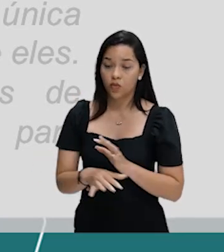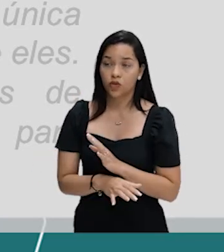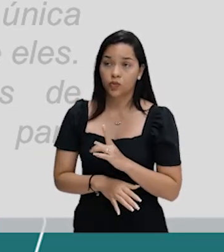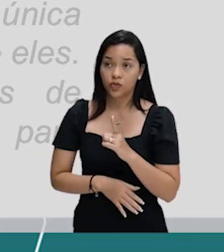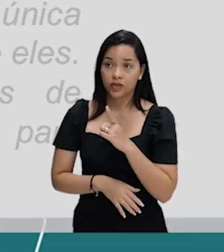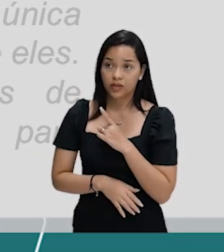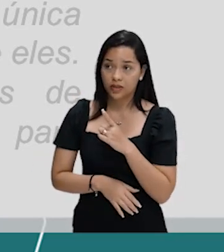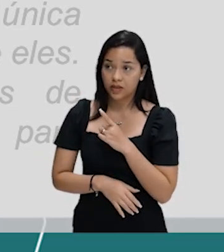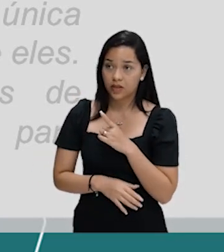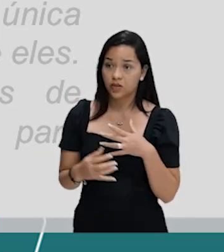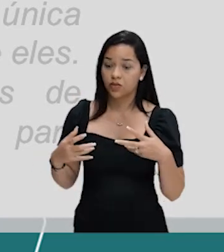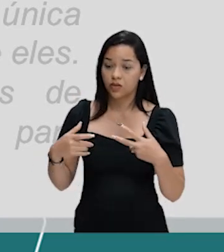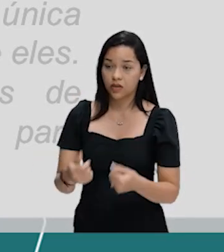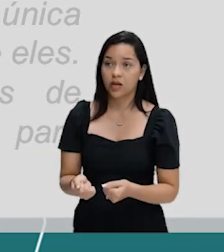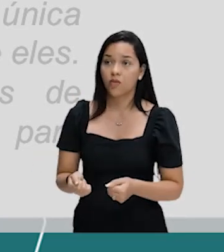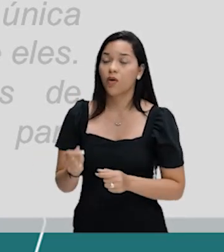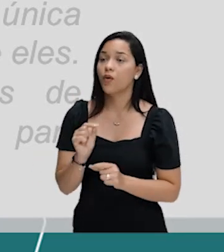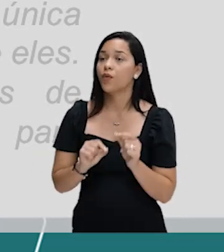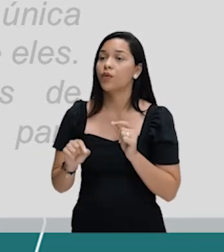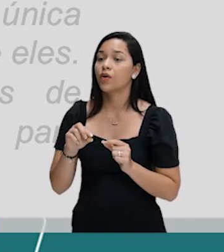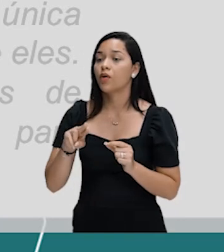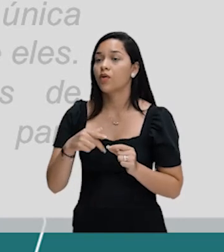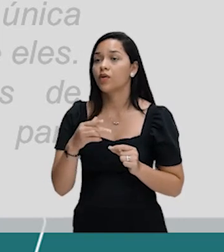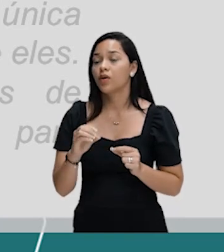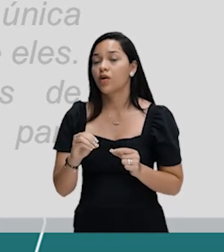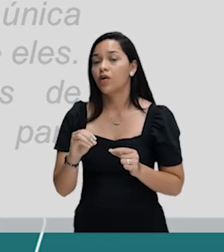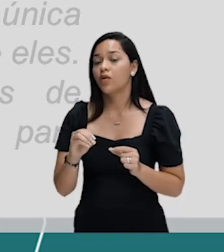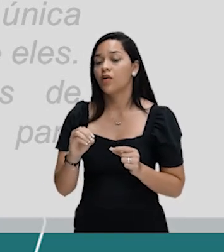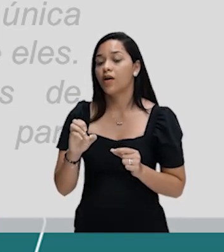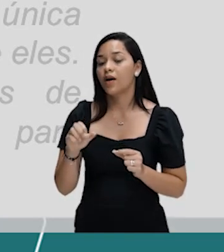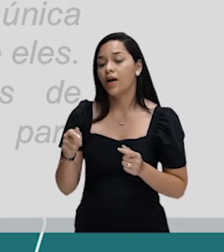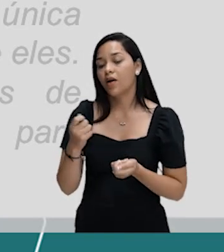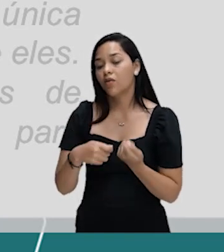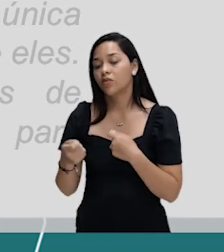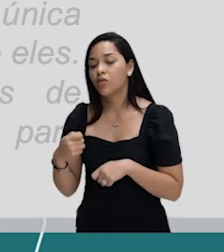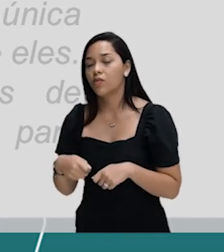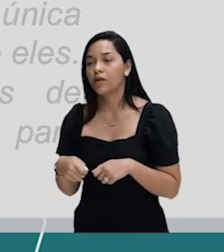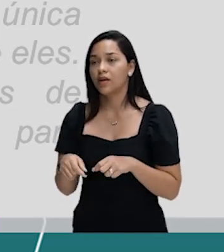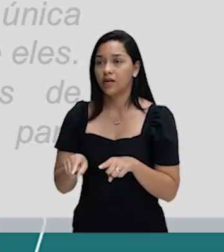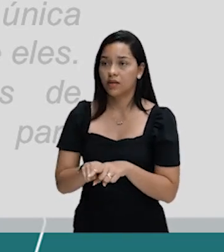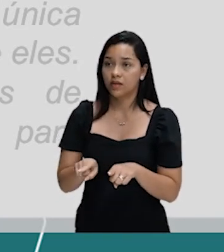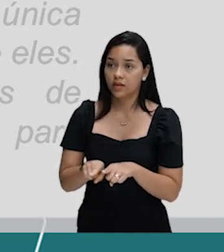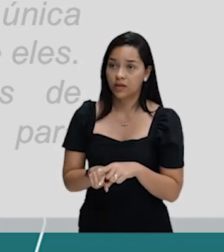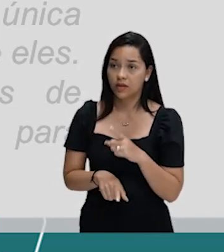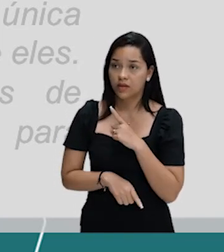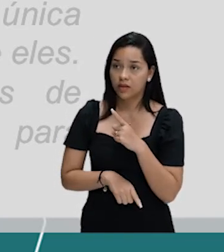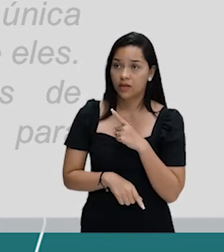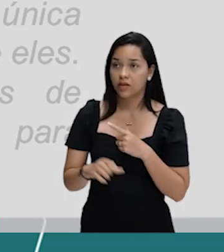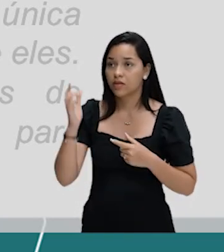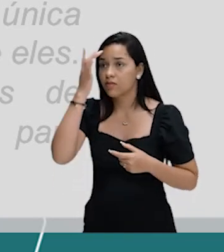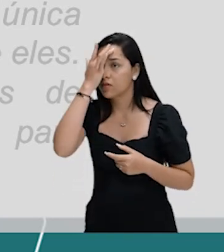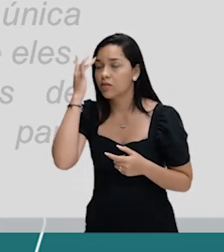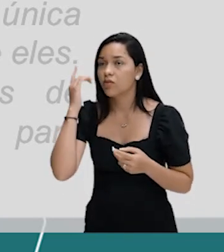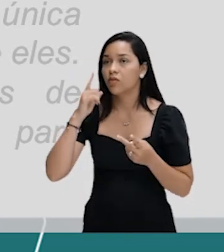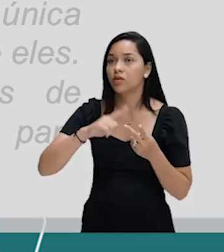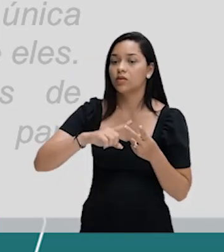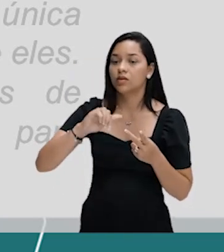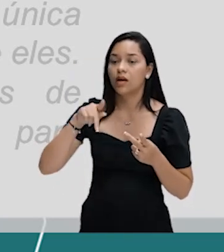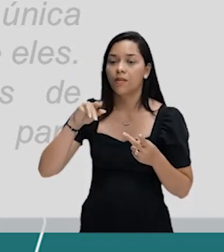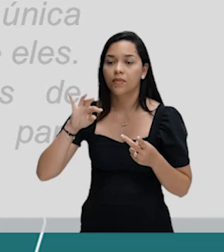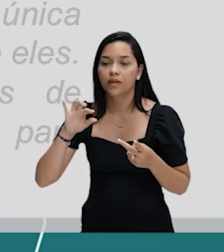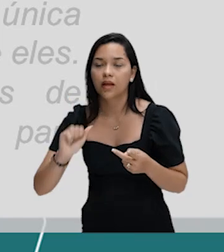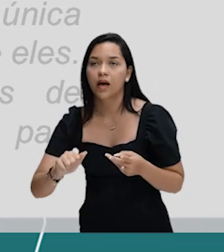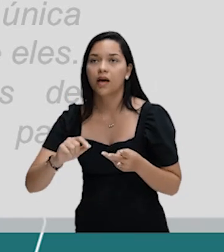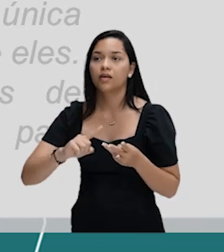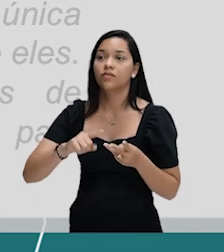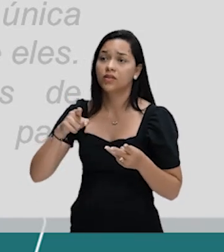dessa integração total é a União Econômica e Monetária, quando, além dessa livre circulação de pessoas, de capital e de